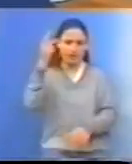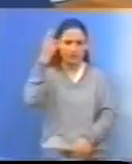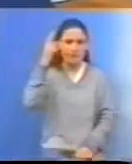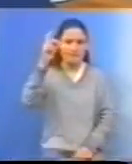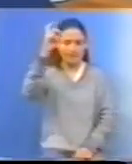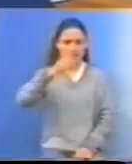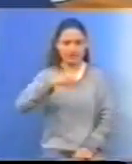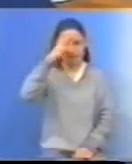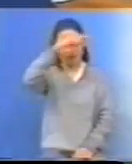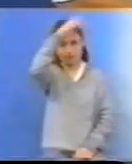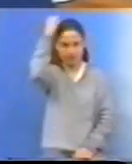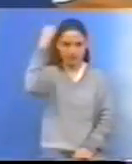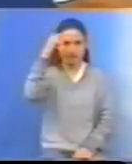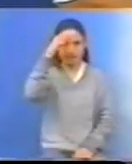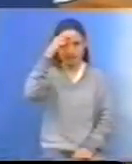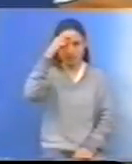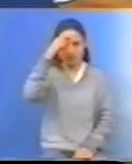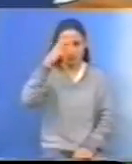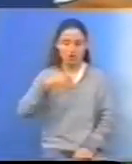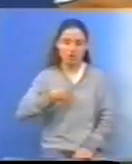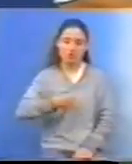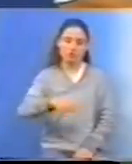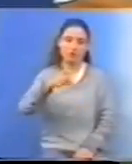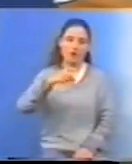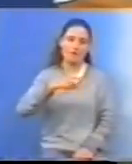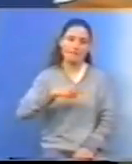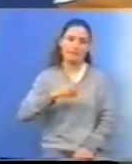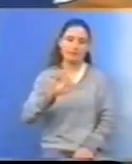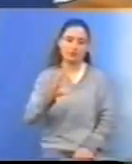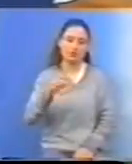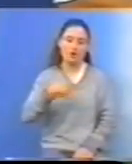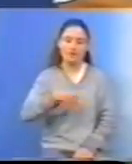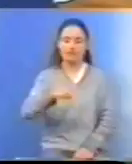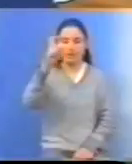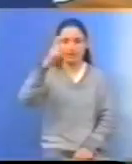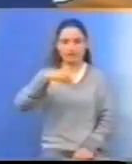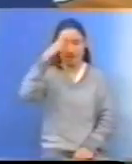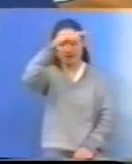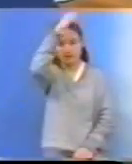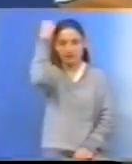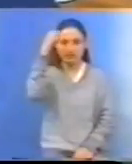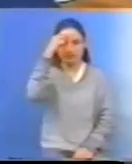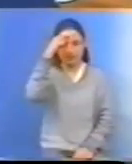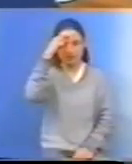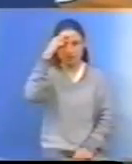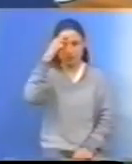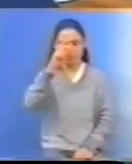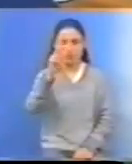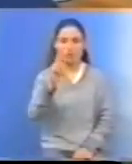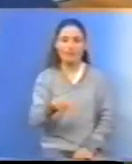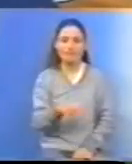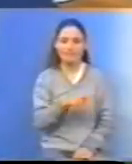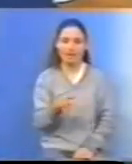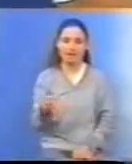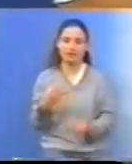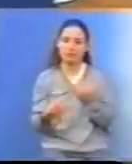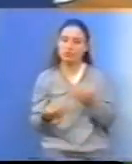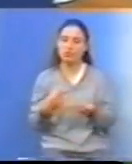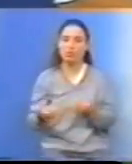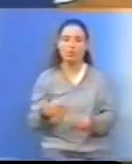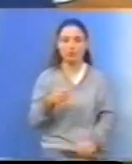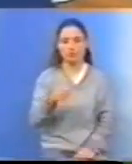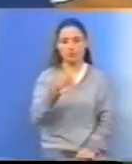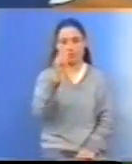só vai ser santo sendo padre. Para mim, a santidade estava